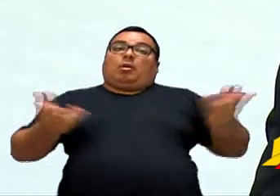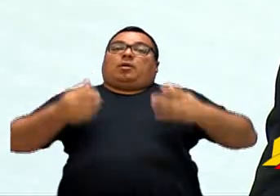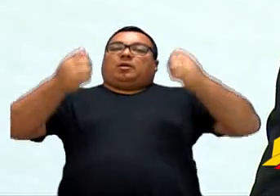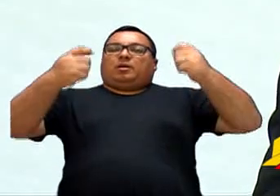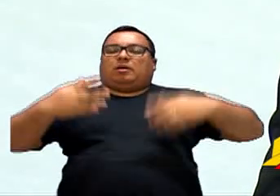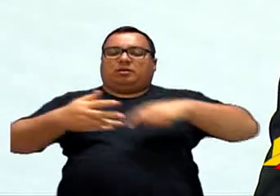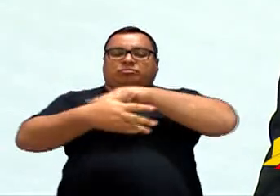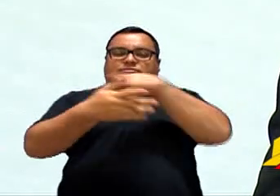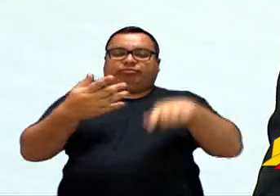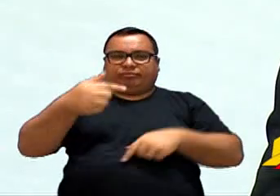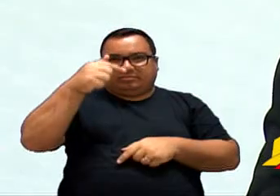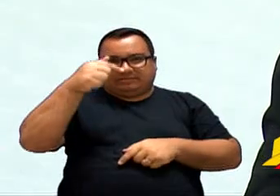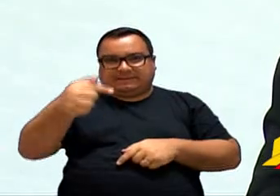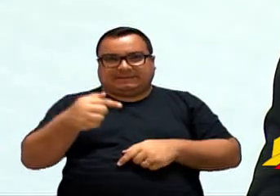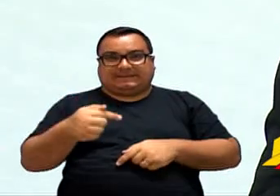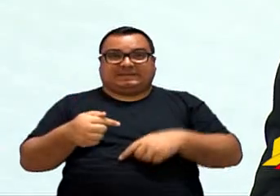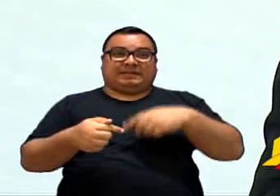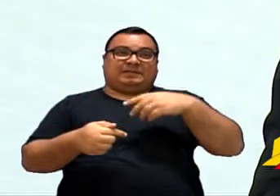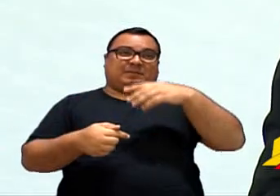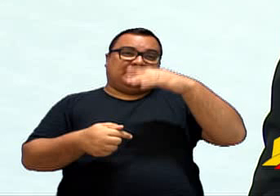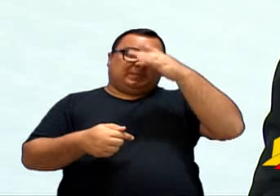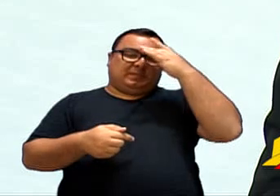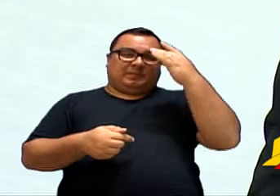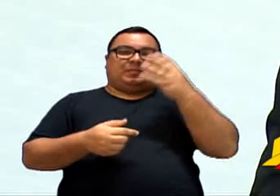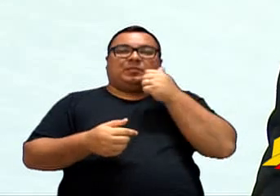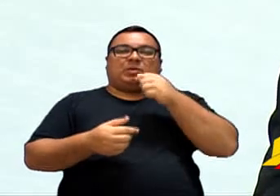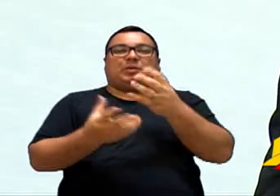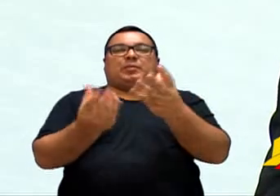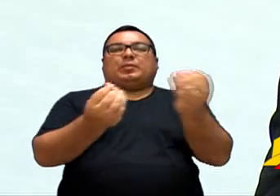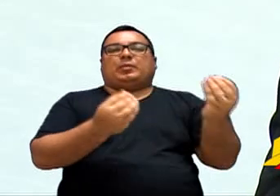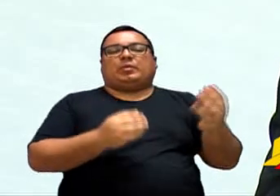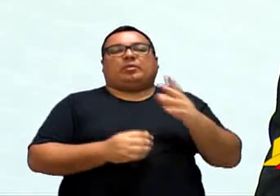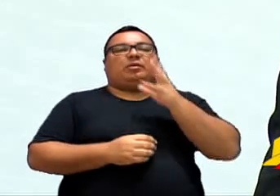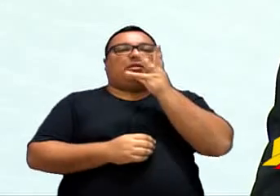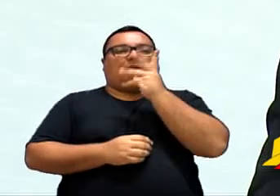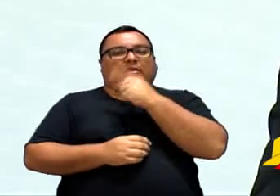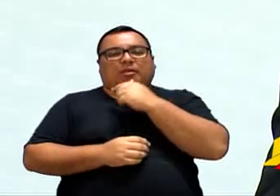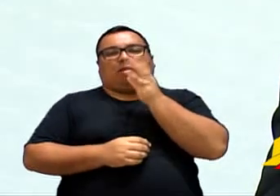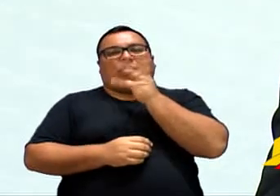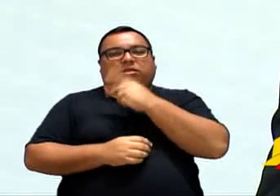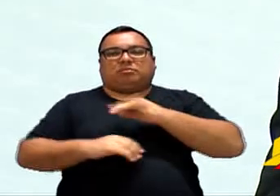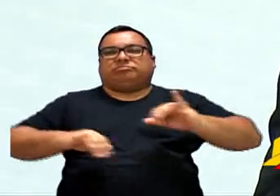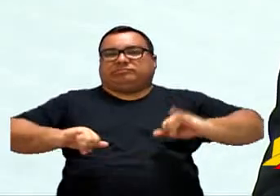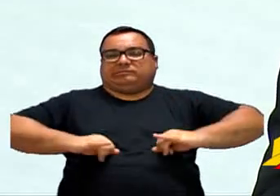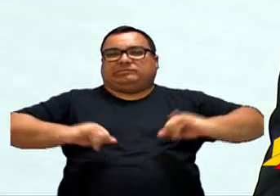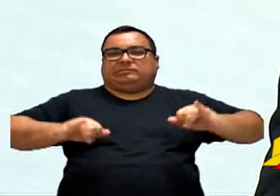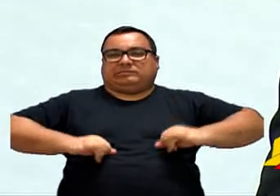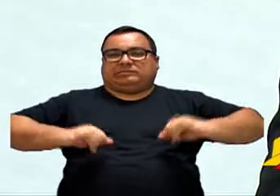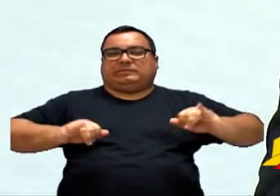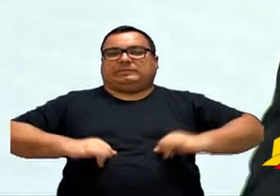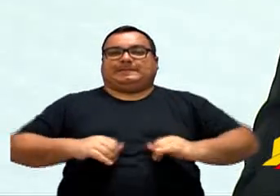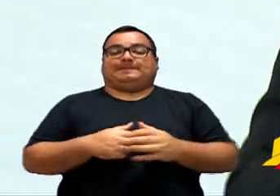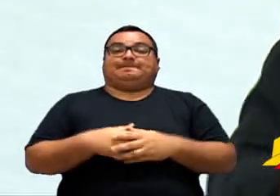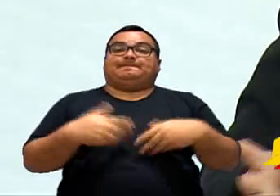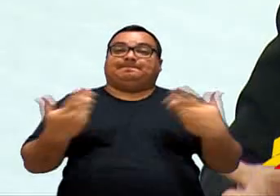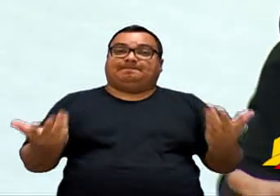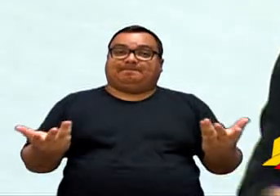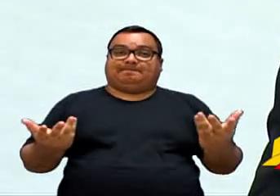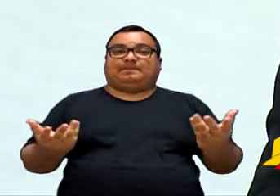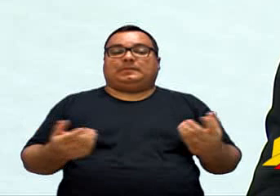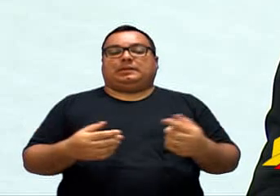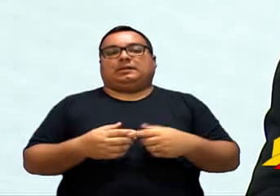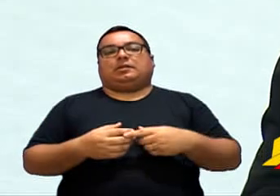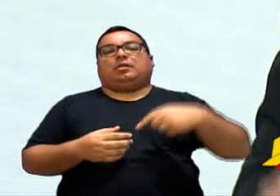cirurgia ginecológica. É inaceitável. Temos a nossa prefeitura, a cidade que tem aí, que é polo da